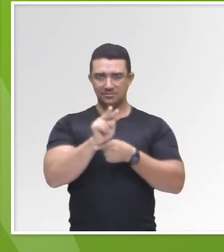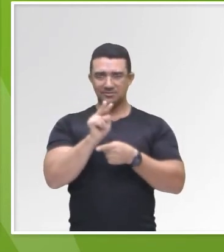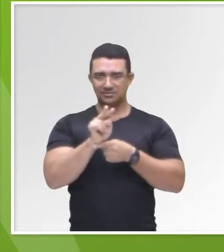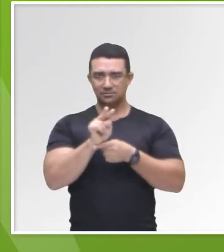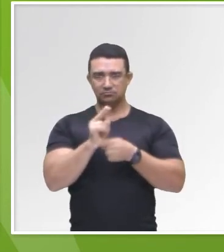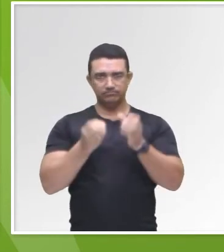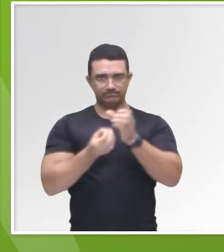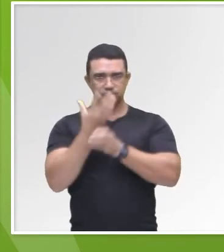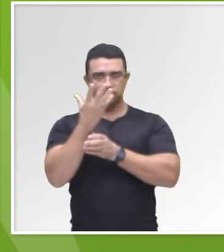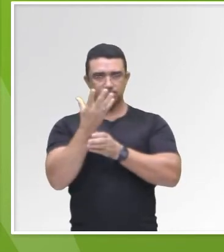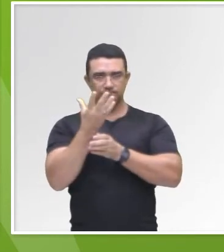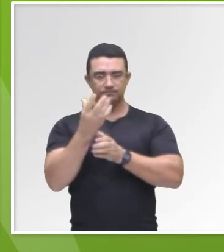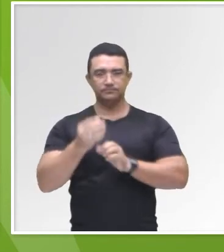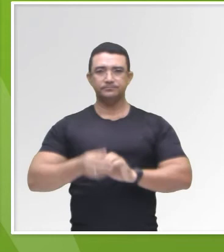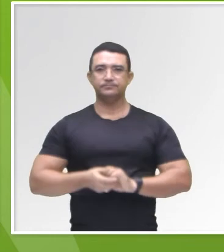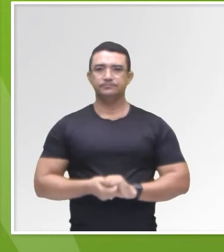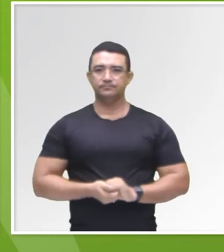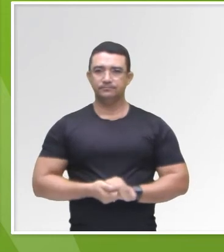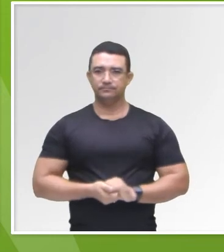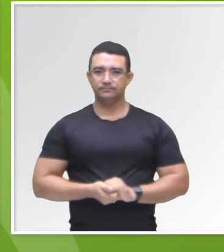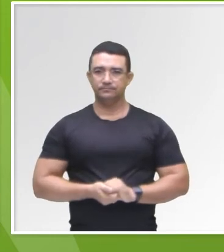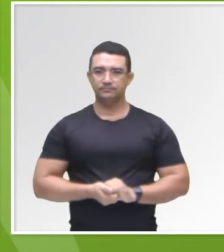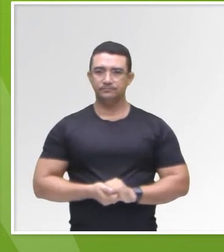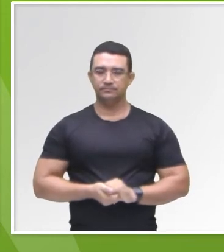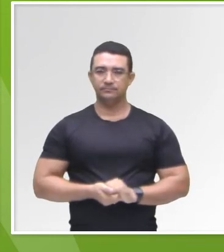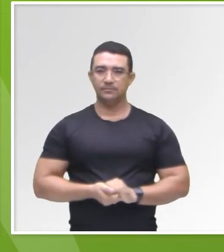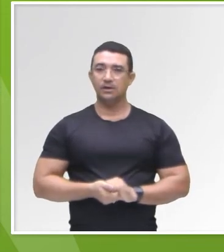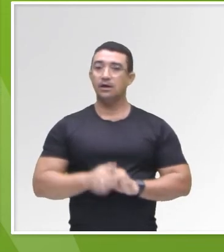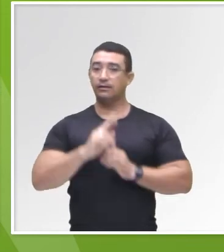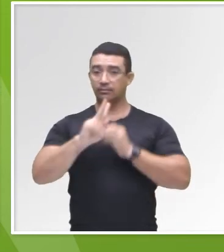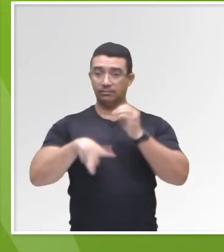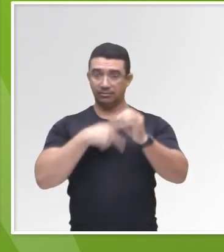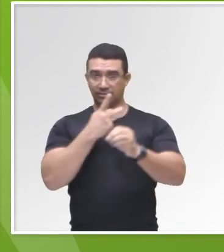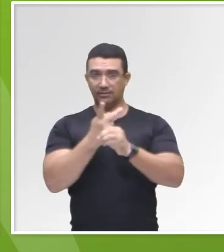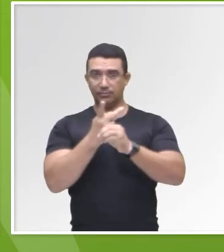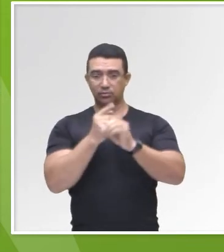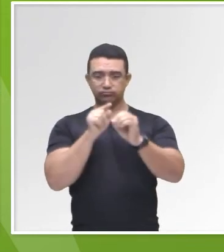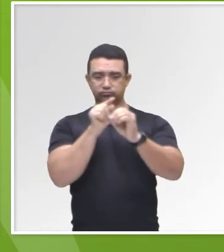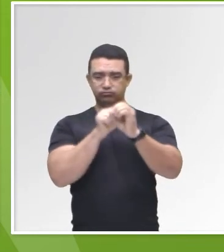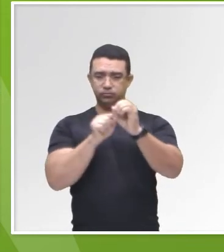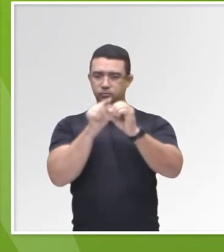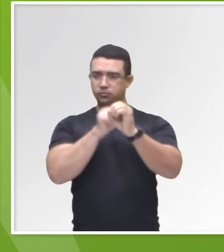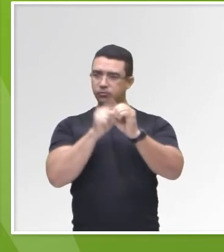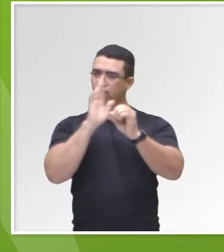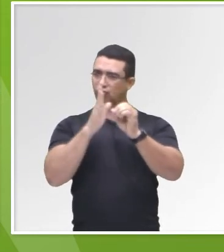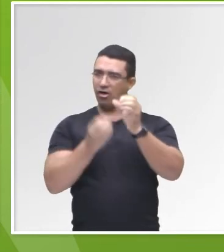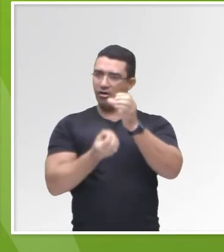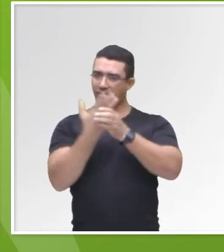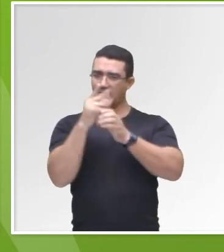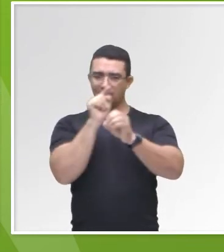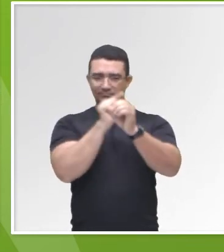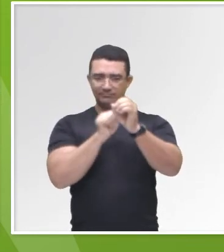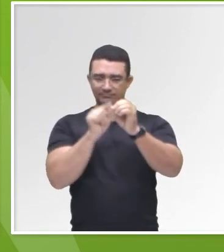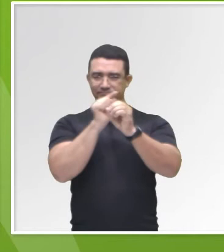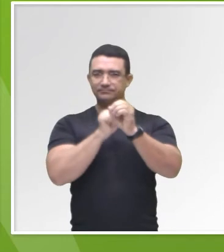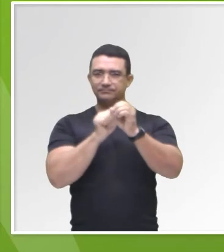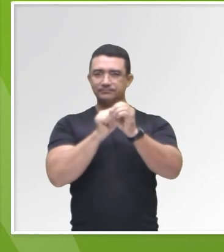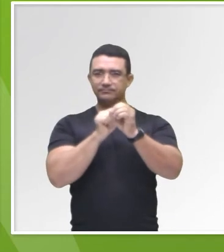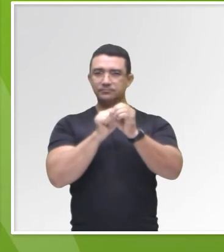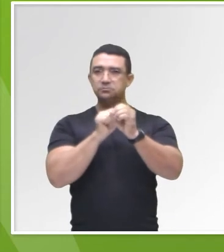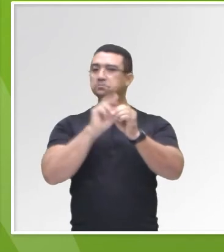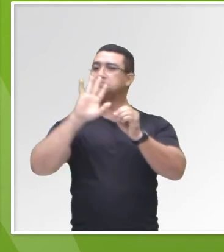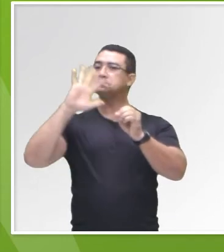formar, certo? Muito bem. E a partir daí, né, depois que nós temos a recomposição da carioteca,